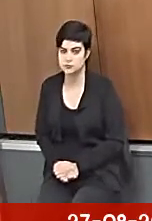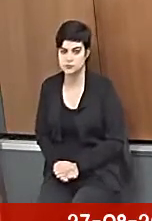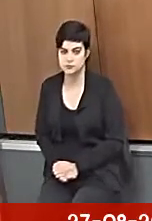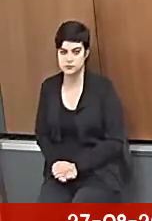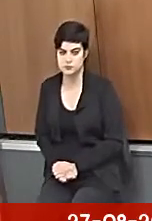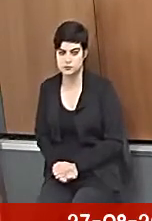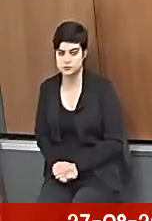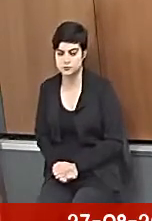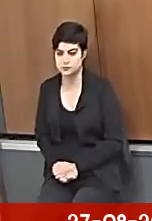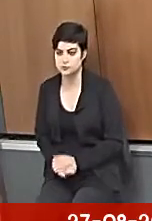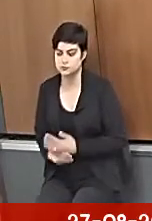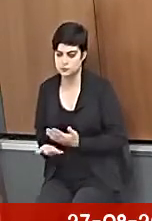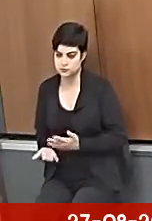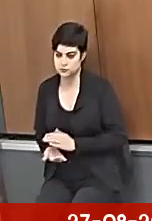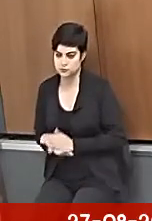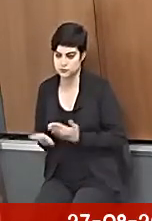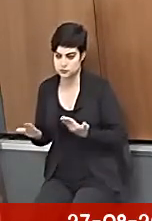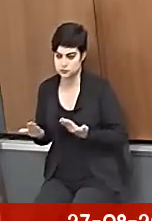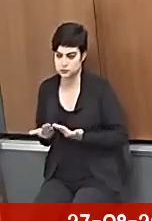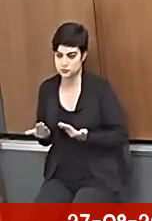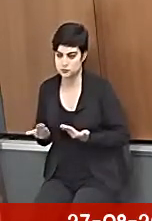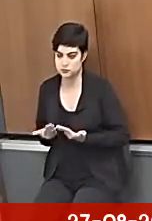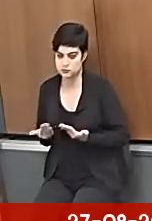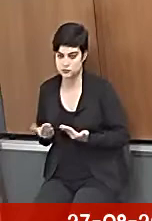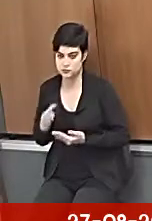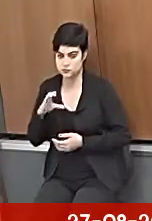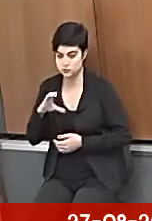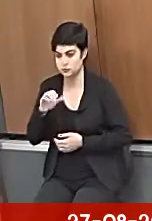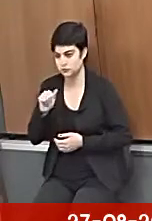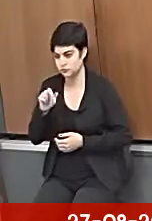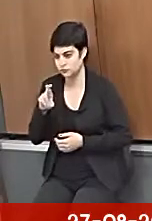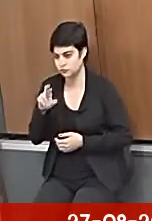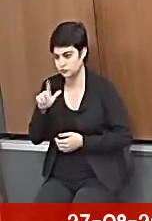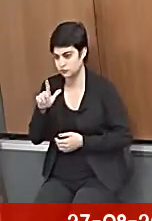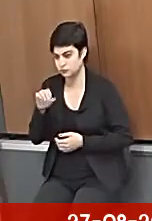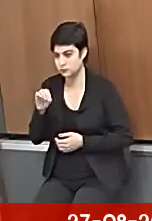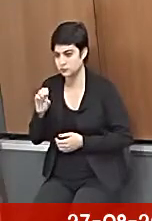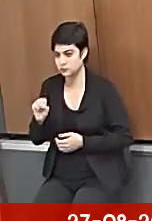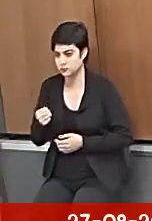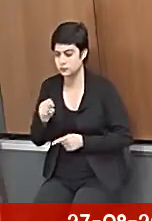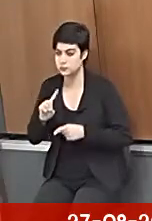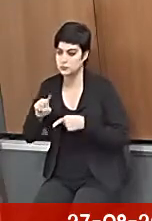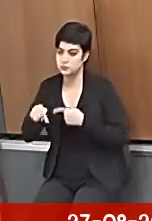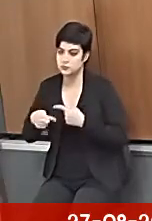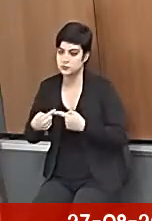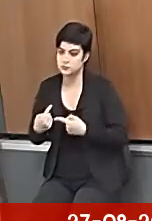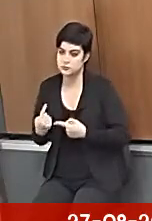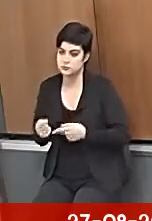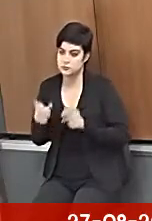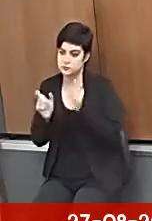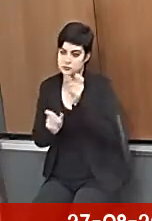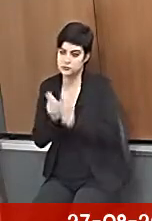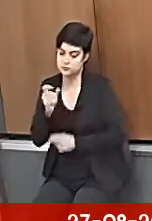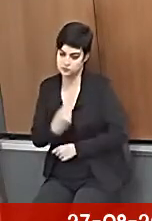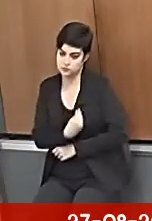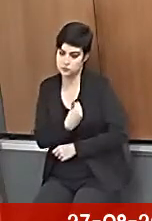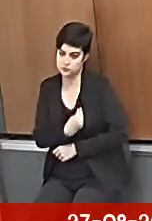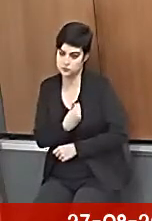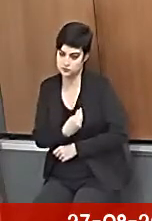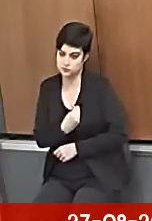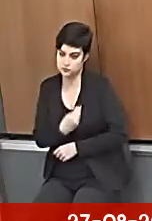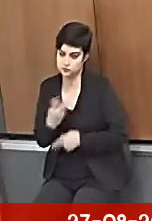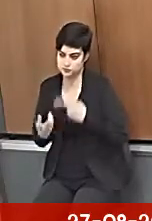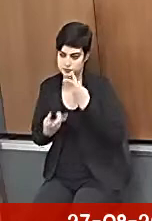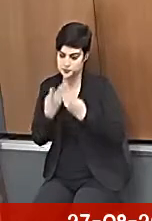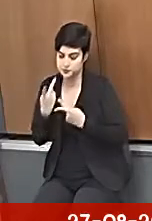somente vou passar então para o caso isolado em sequência ou abrir aqui a fala para os inscritos aqui os participantes